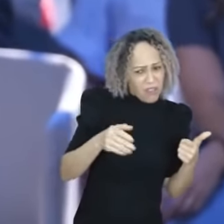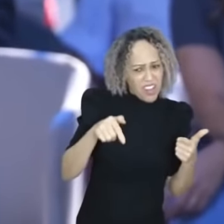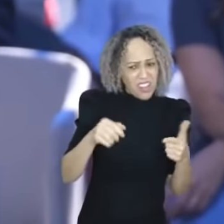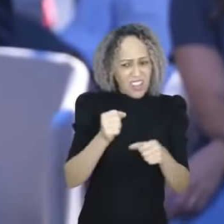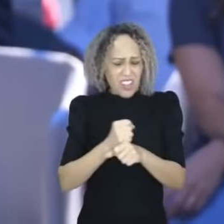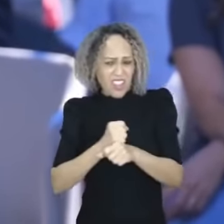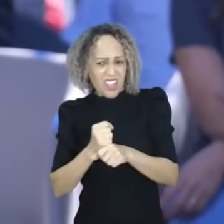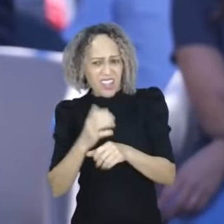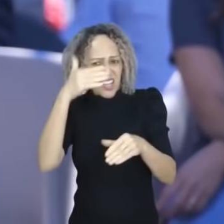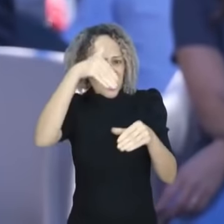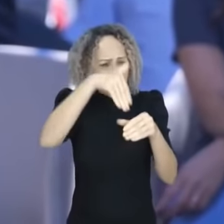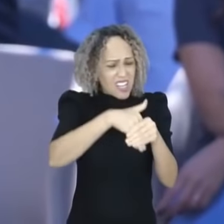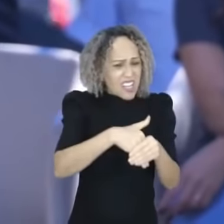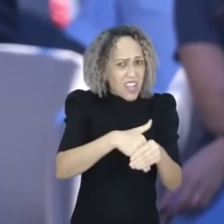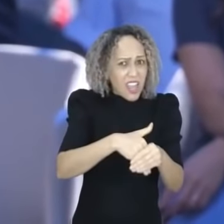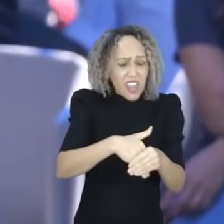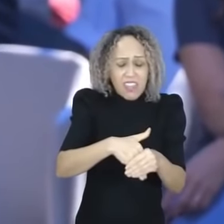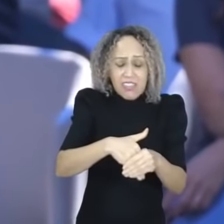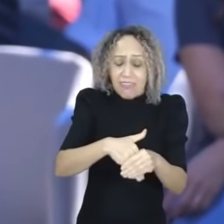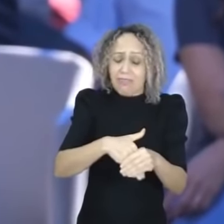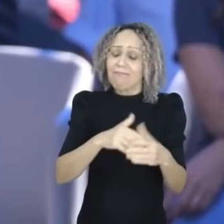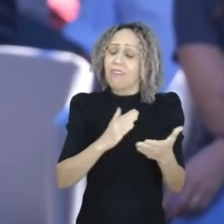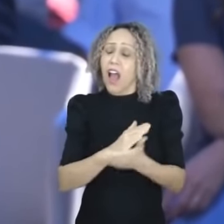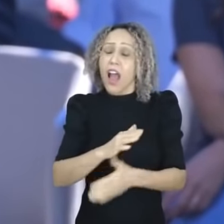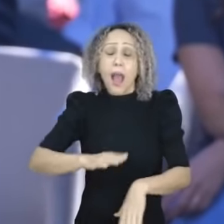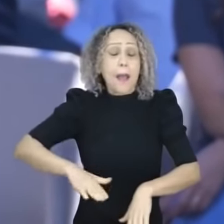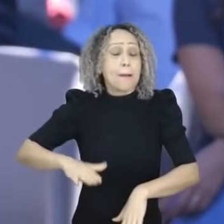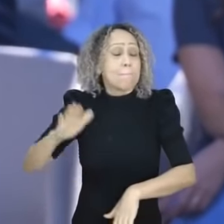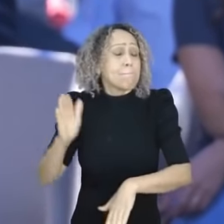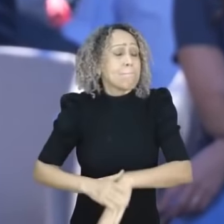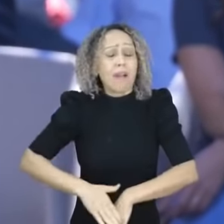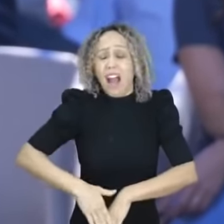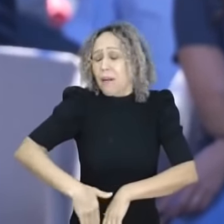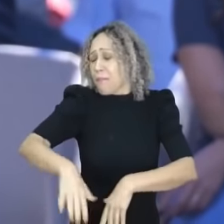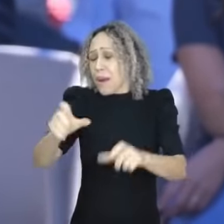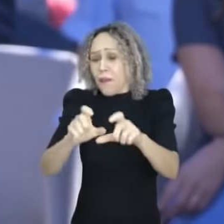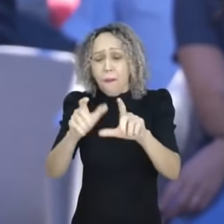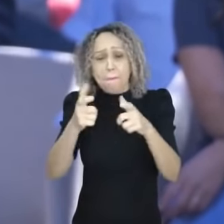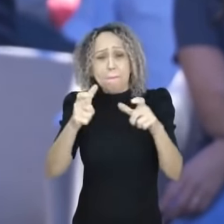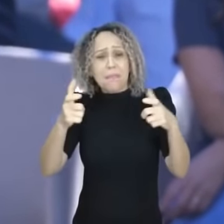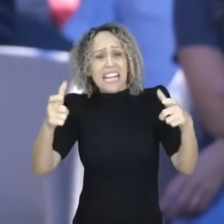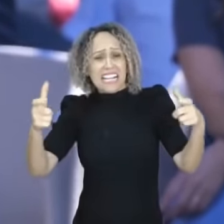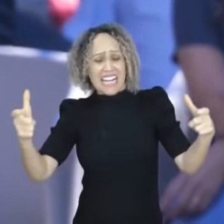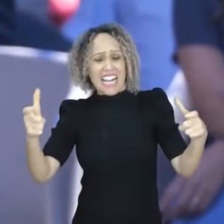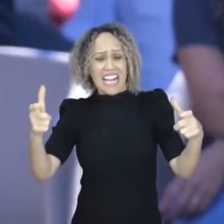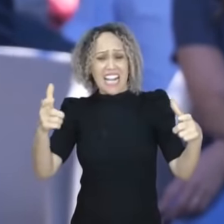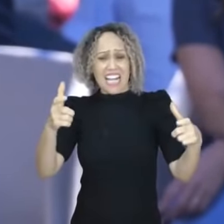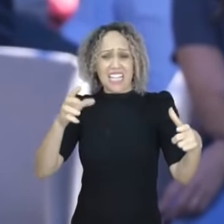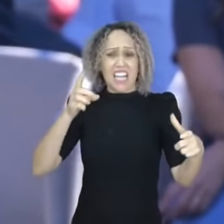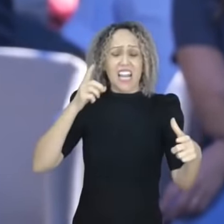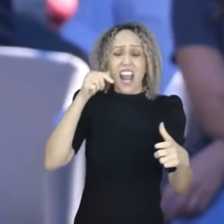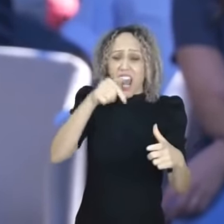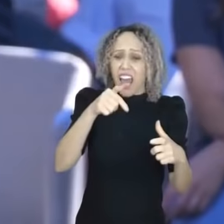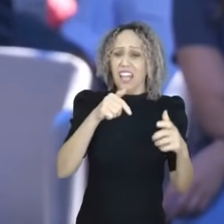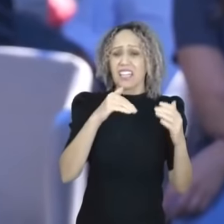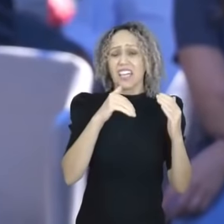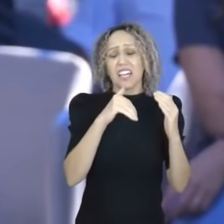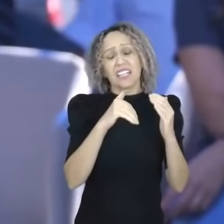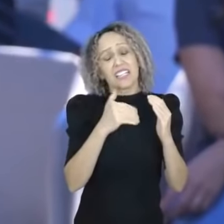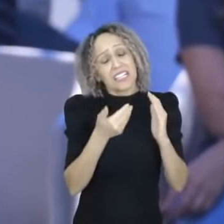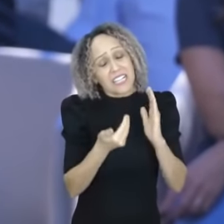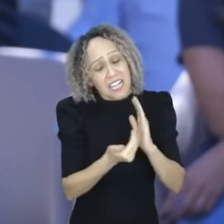a maior bancada da história da Câmara dos Deputados de negros e negras nesse país. É a